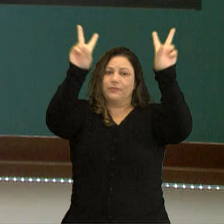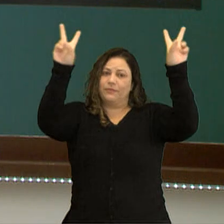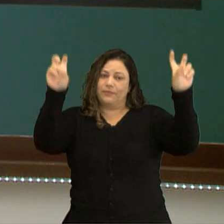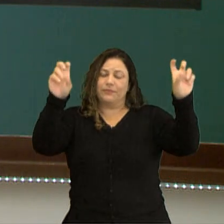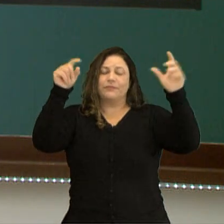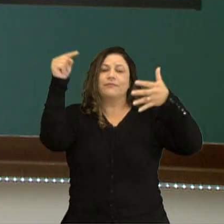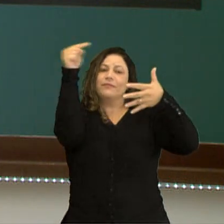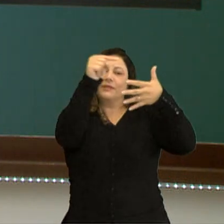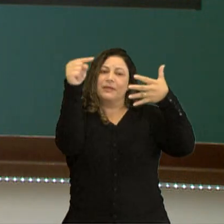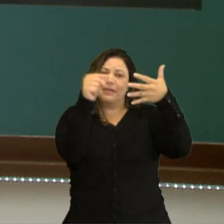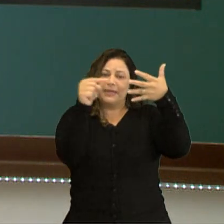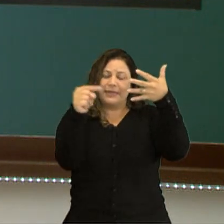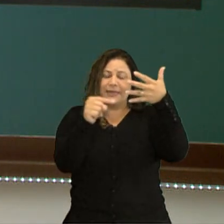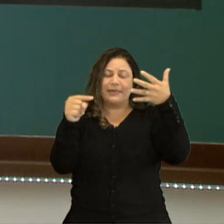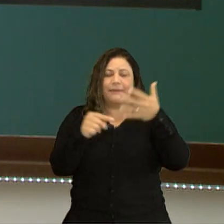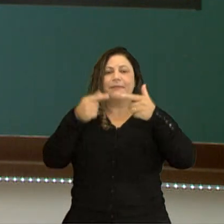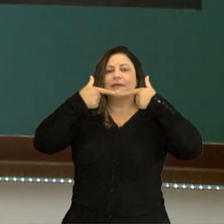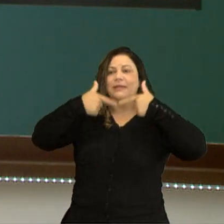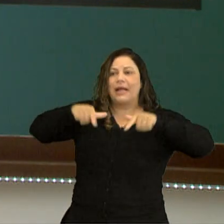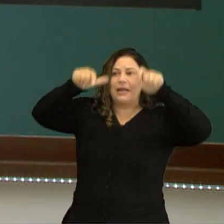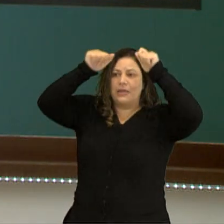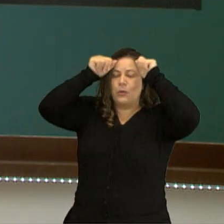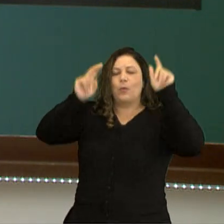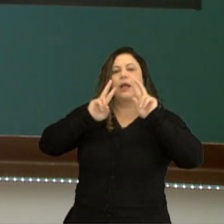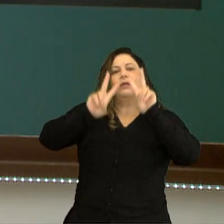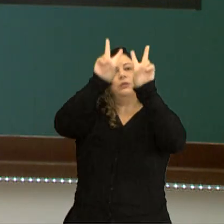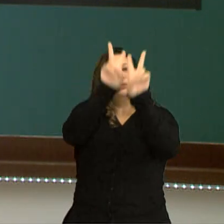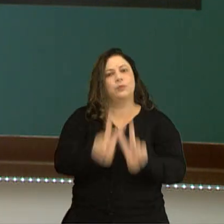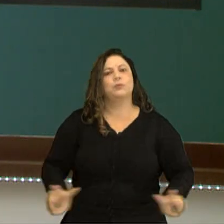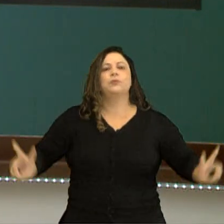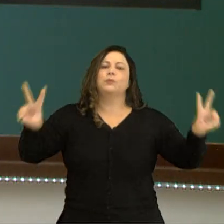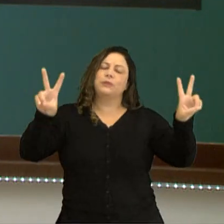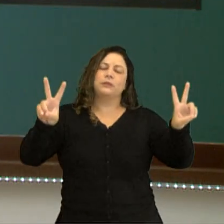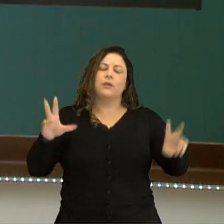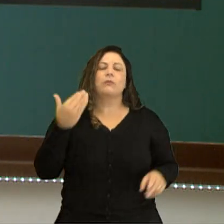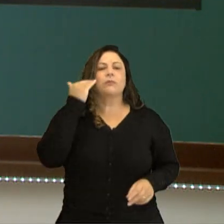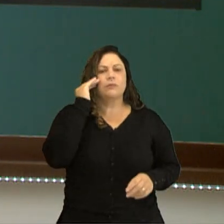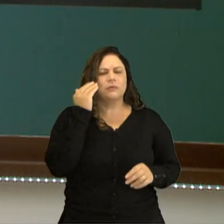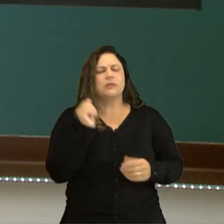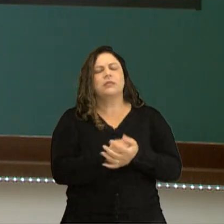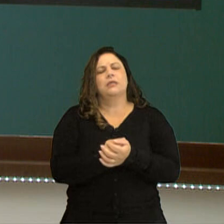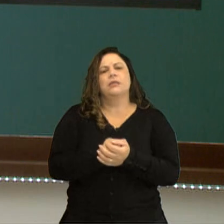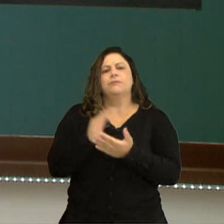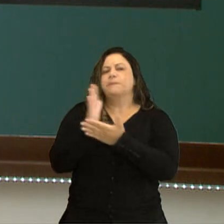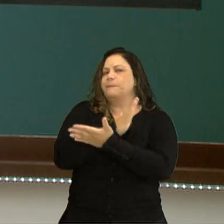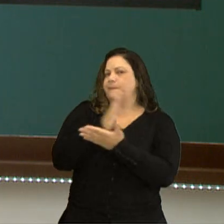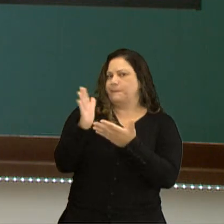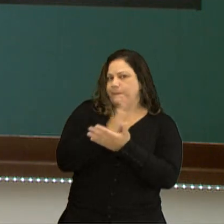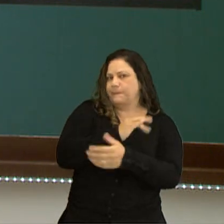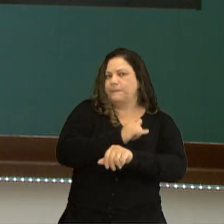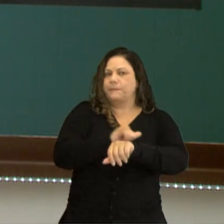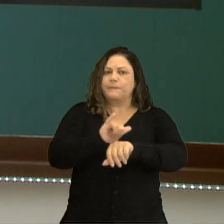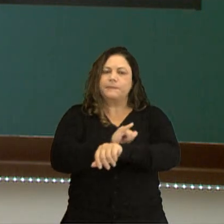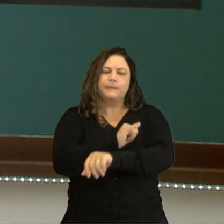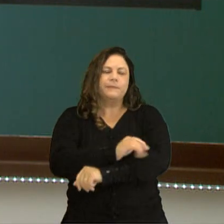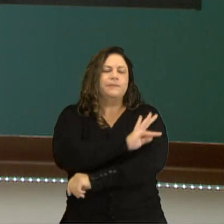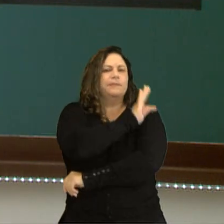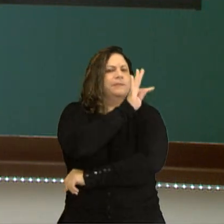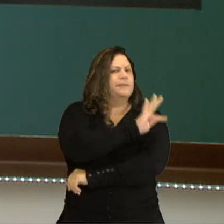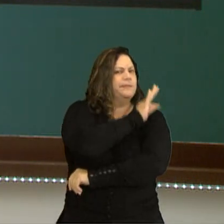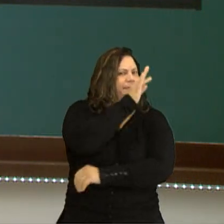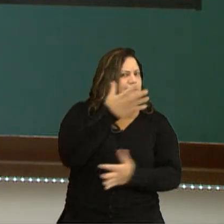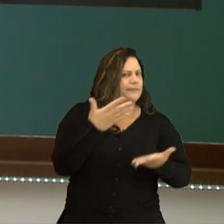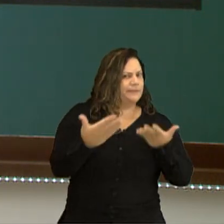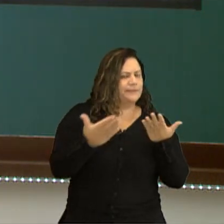linguagem visual. Vamos entender algumas técnicas para que de repente você possa dar o seu ponto